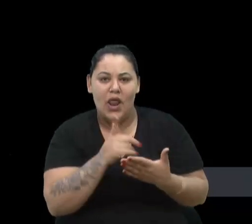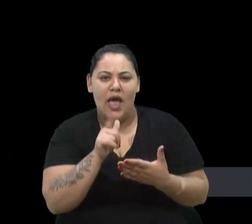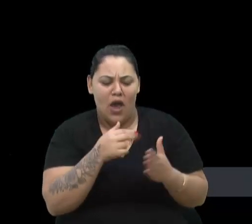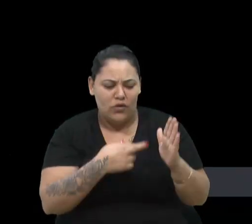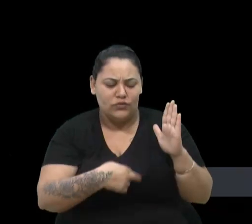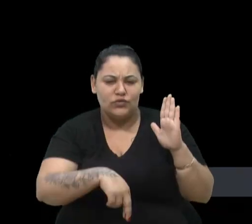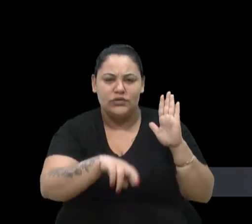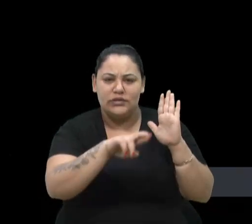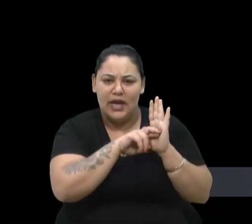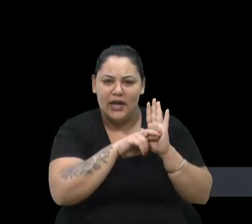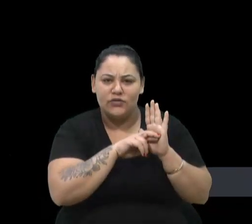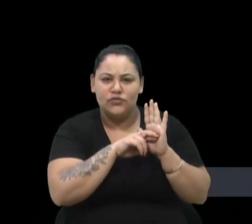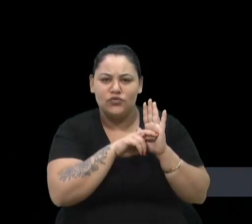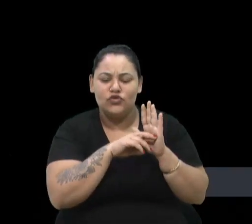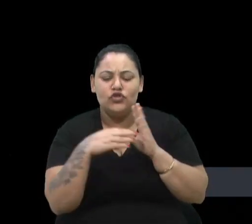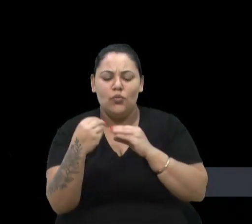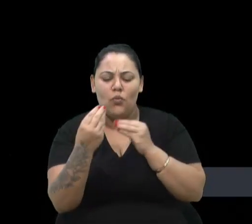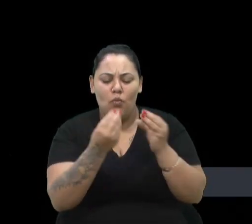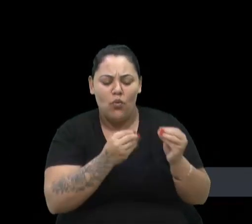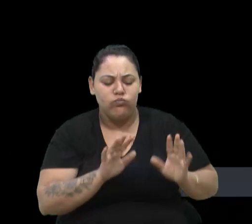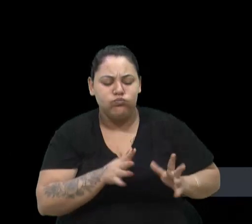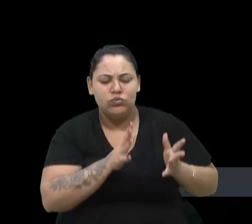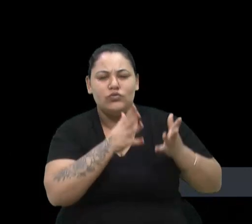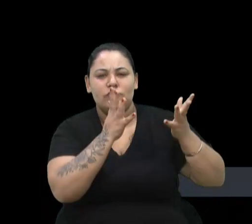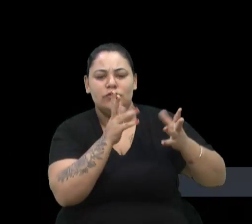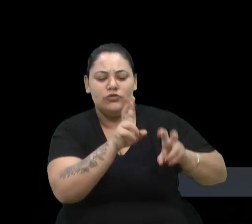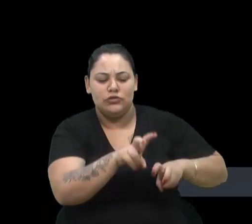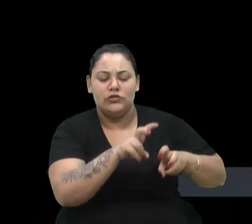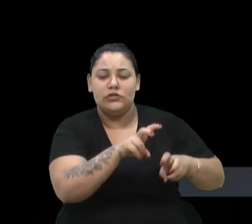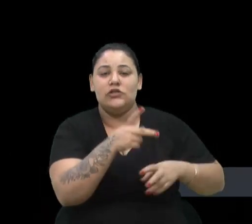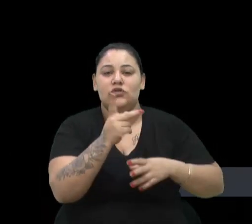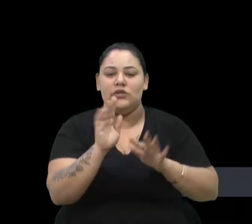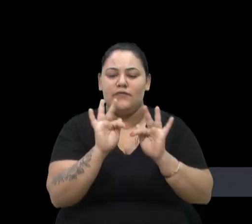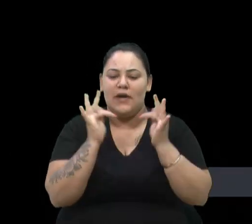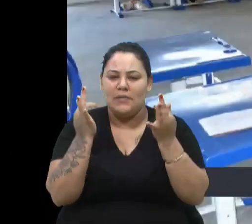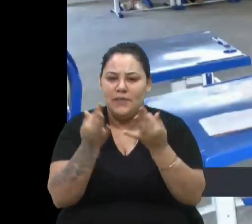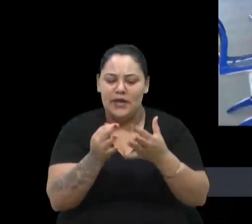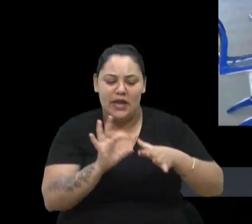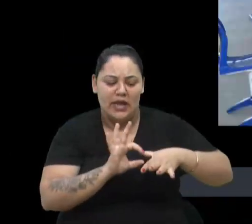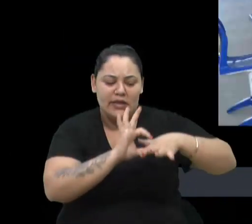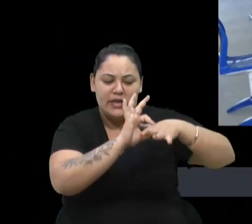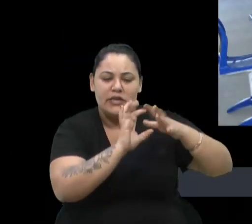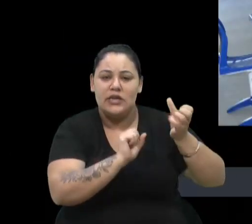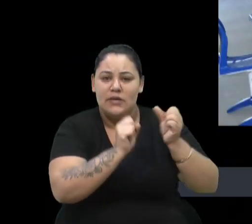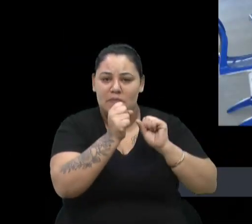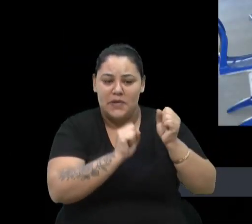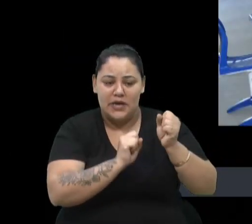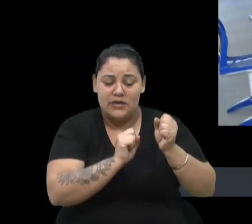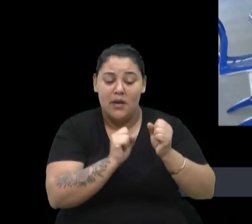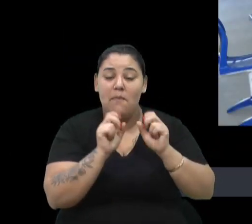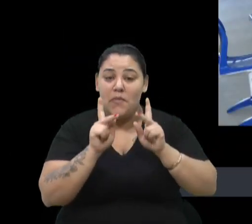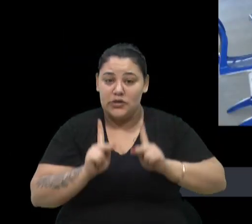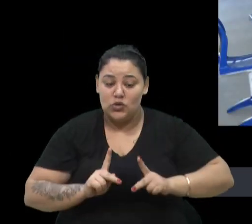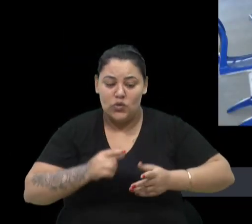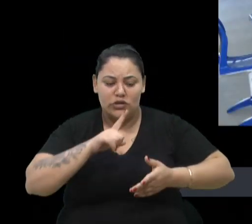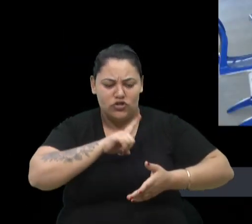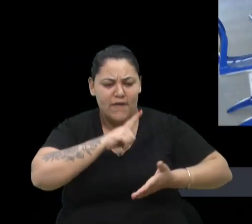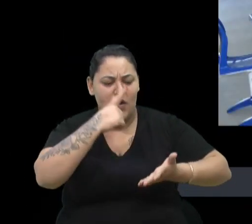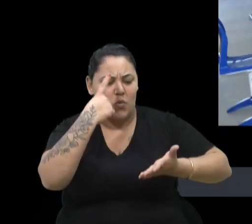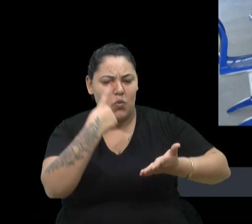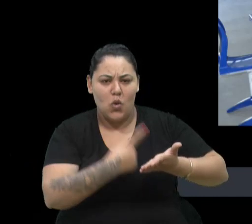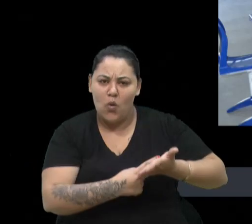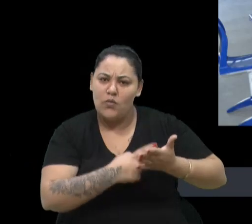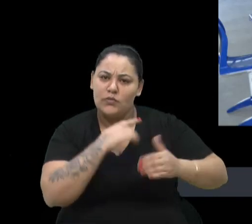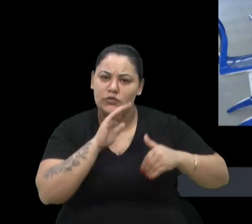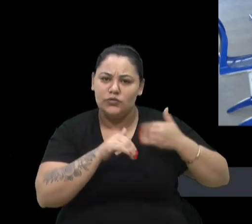agricultores agricultoras suas famílias lideranças entidades e pessoas da região comprometidas como